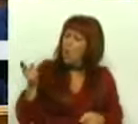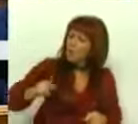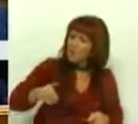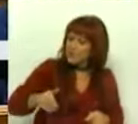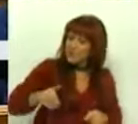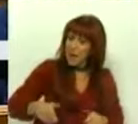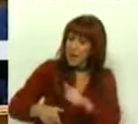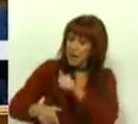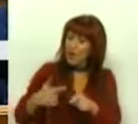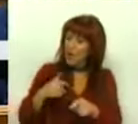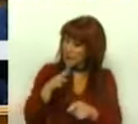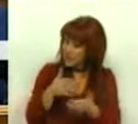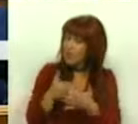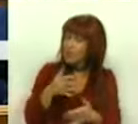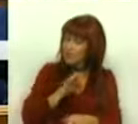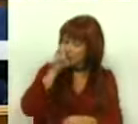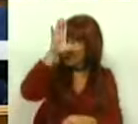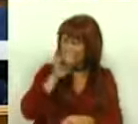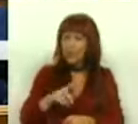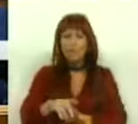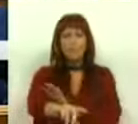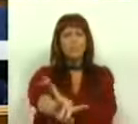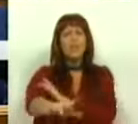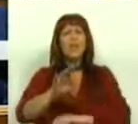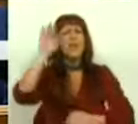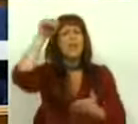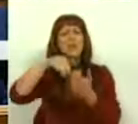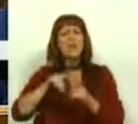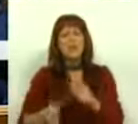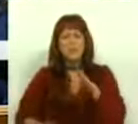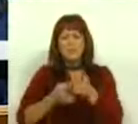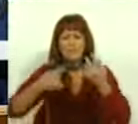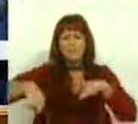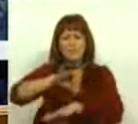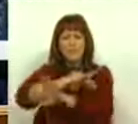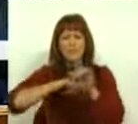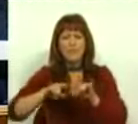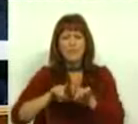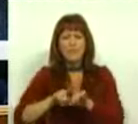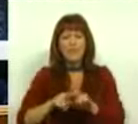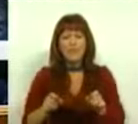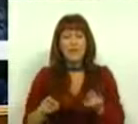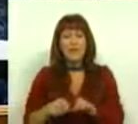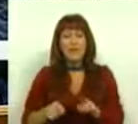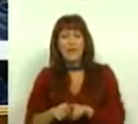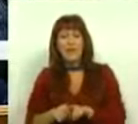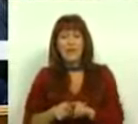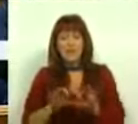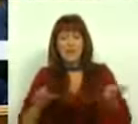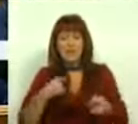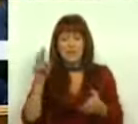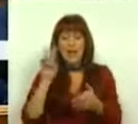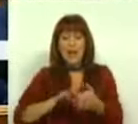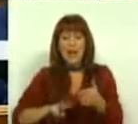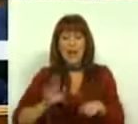vez esta semana e queria aqui realçá-lo, Sr. Primeiro-Ministro, nas conclusões da Cimeira Informal. E queria até ler a esse